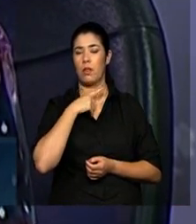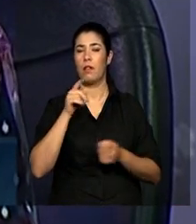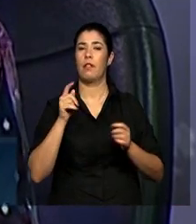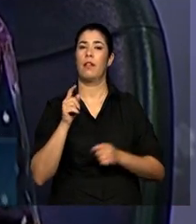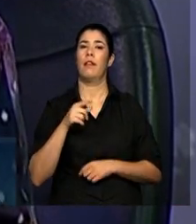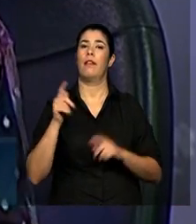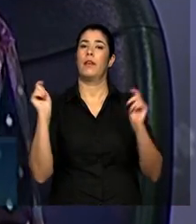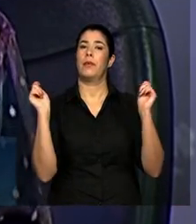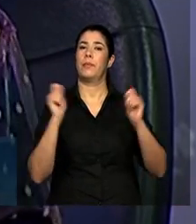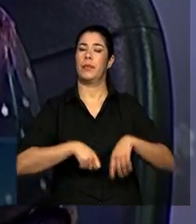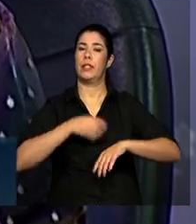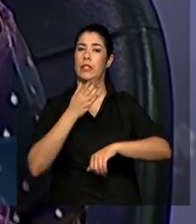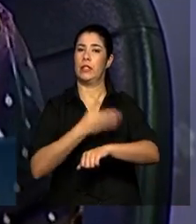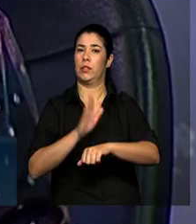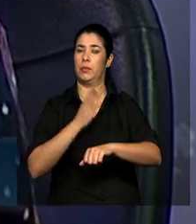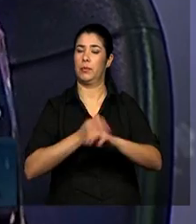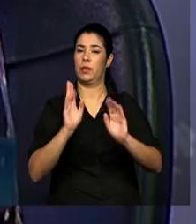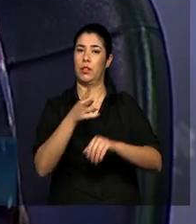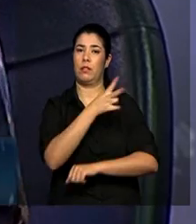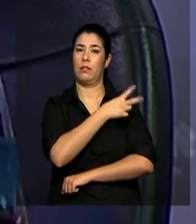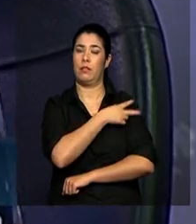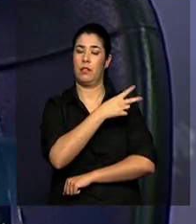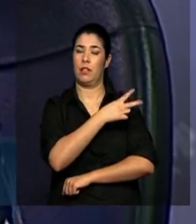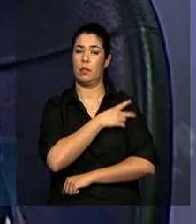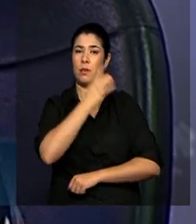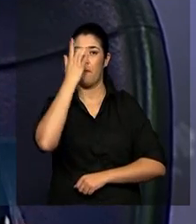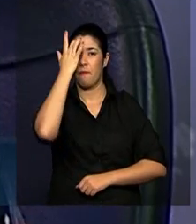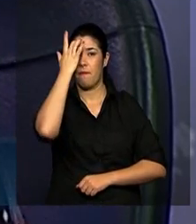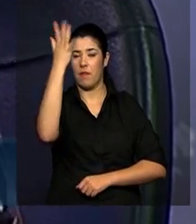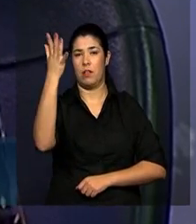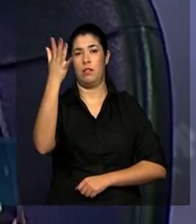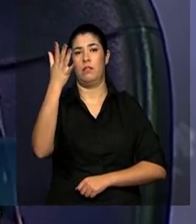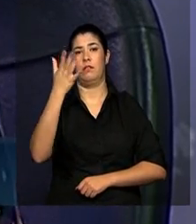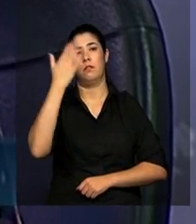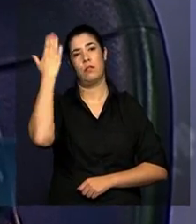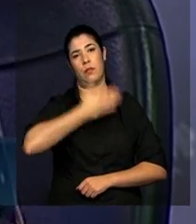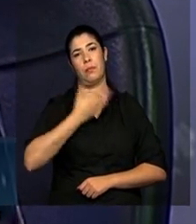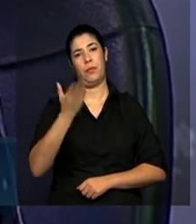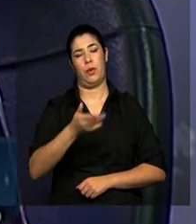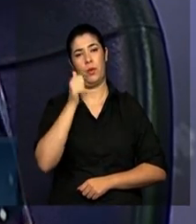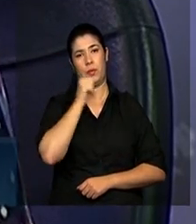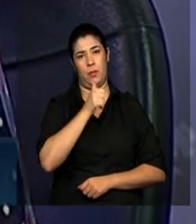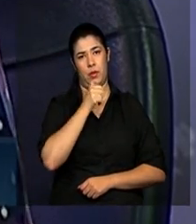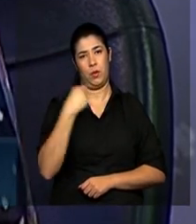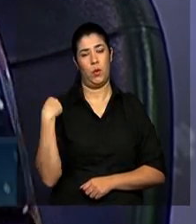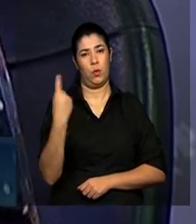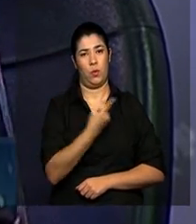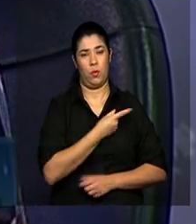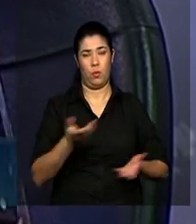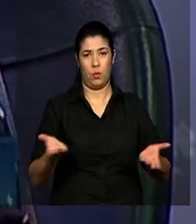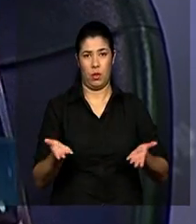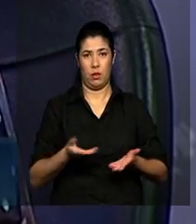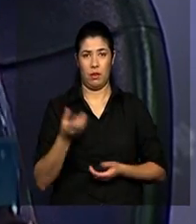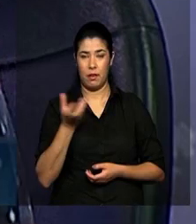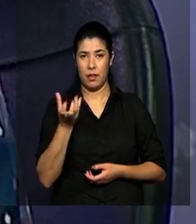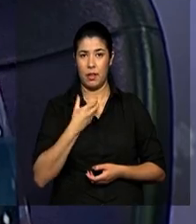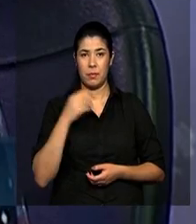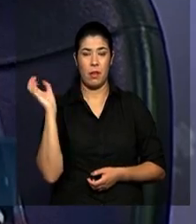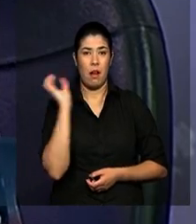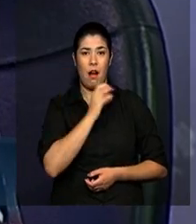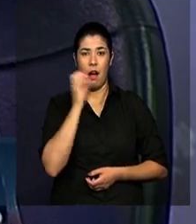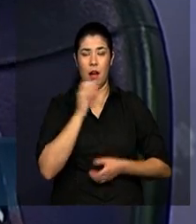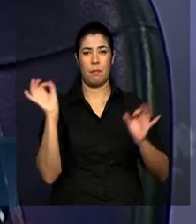capacitada, treinada e que facilita a vida da mulher. O que nós queremos aqui é agilização